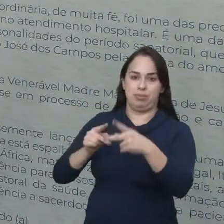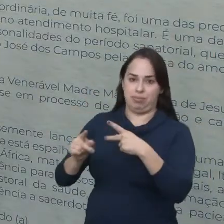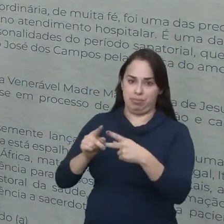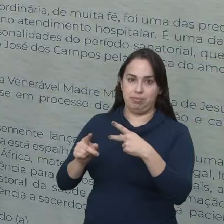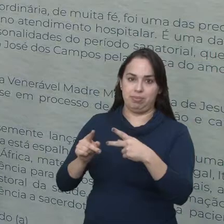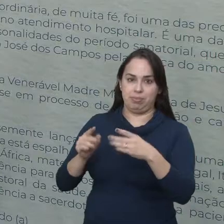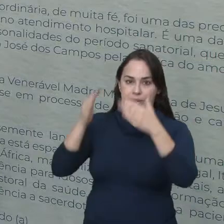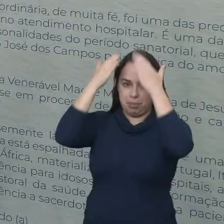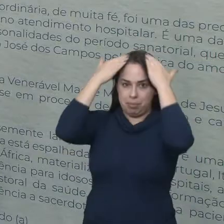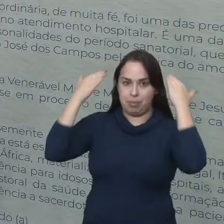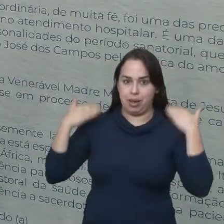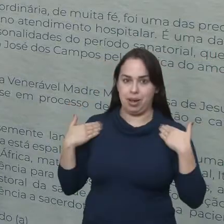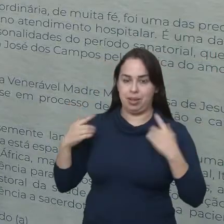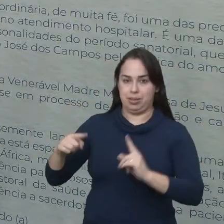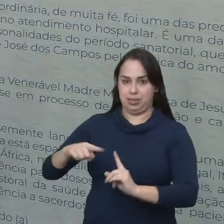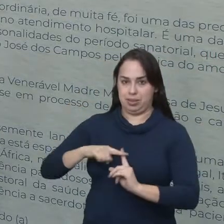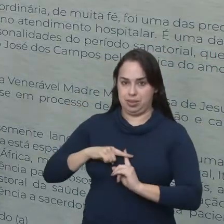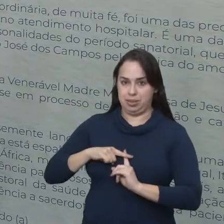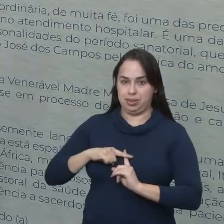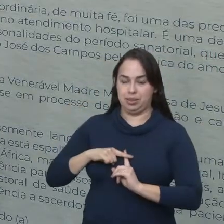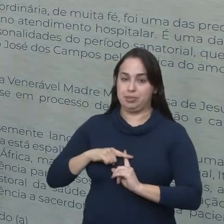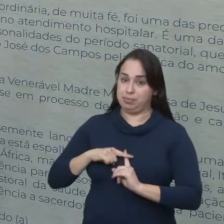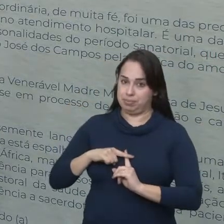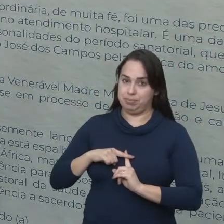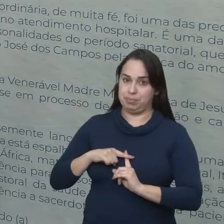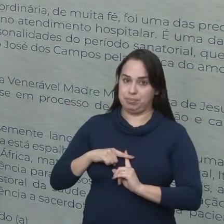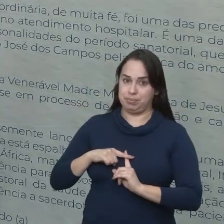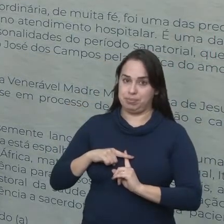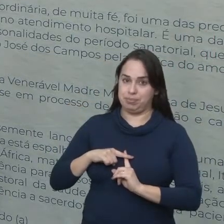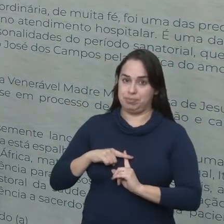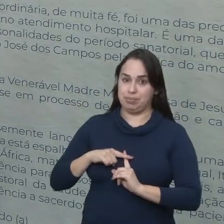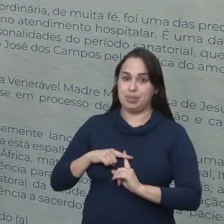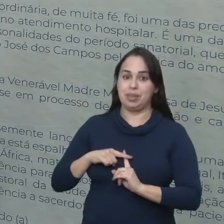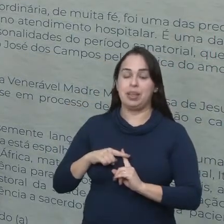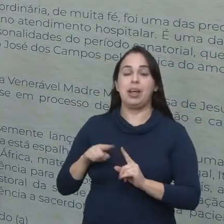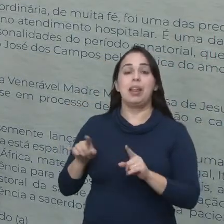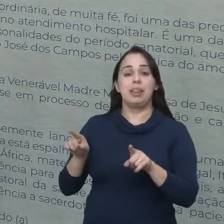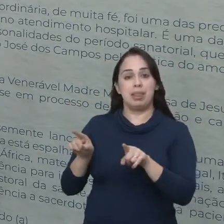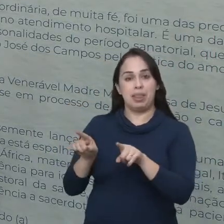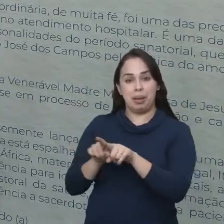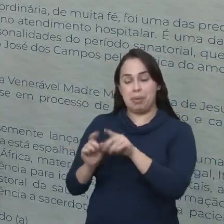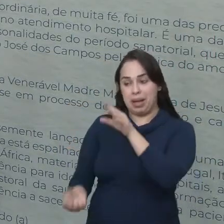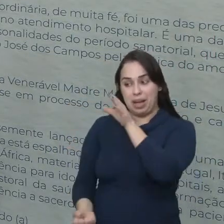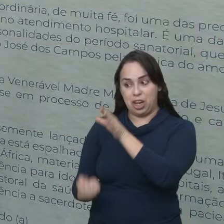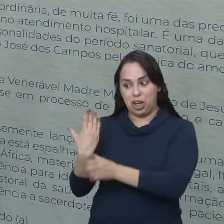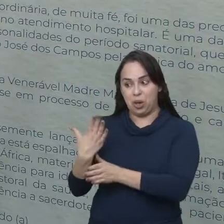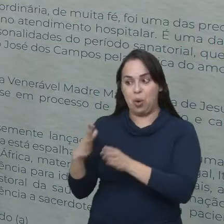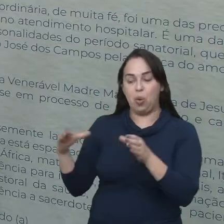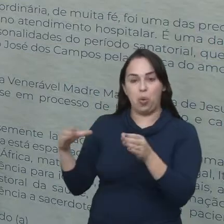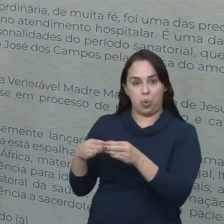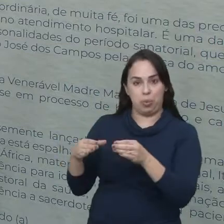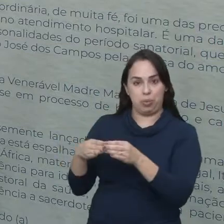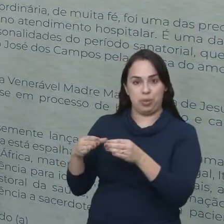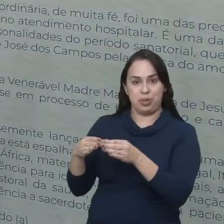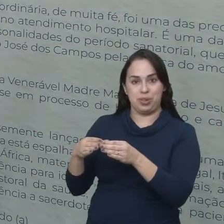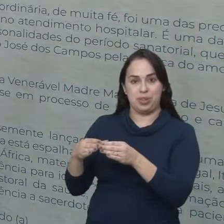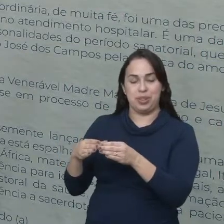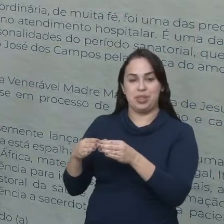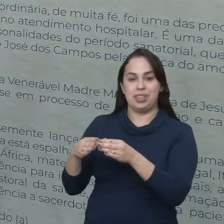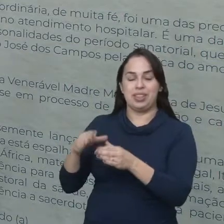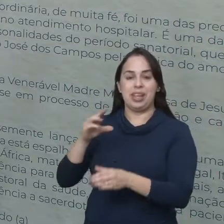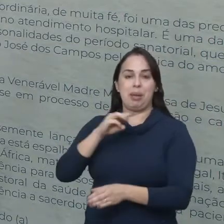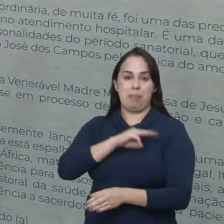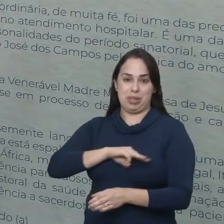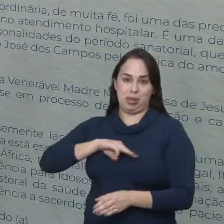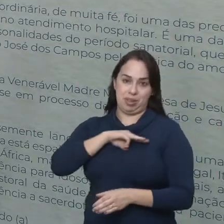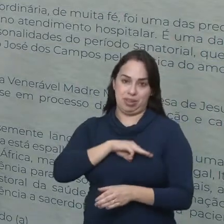Jesus Eucarístico em São José dos Campos e a fundação do Instituto das Pequenas Missionárias, que